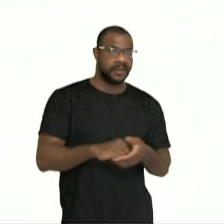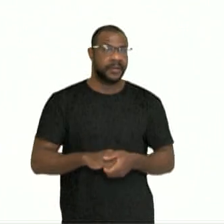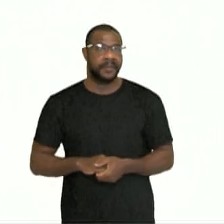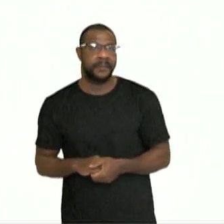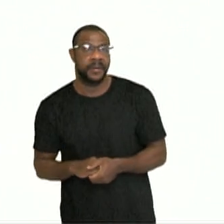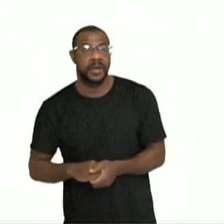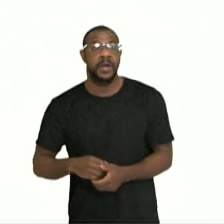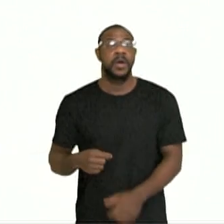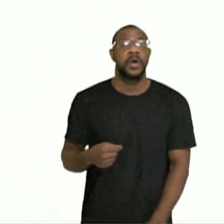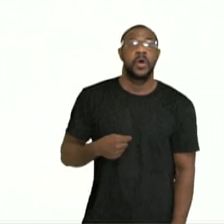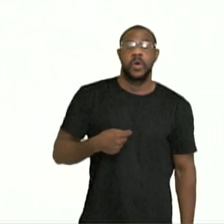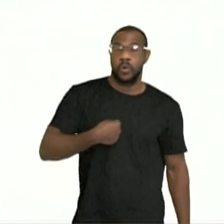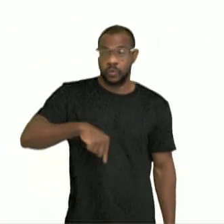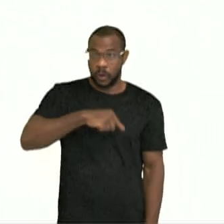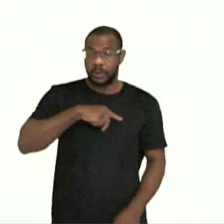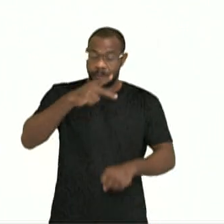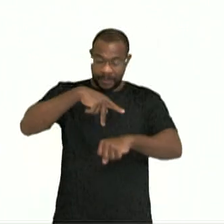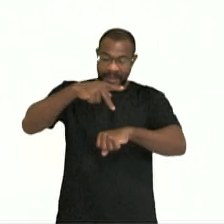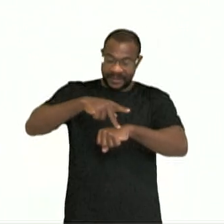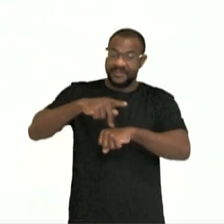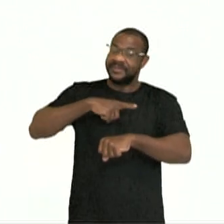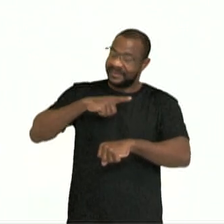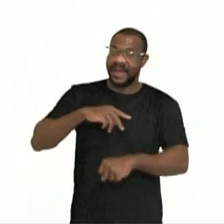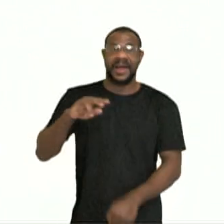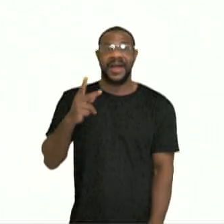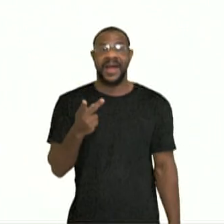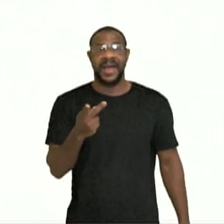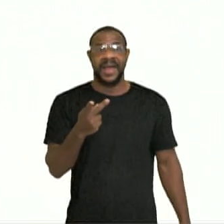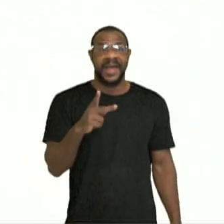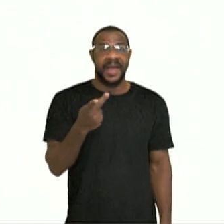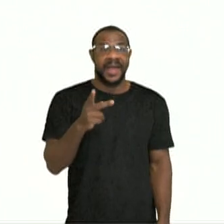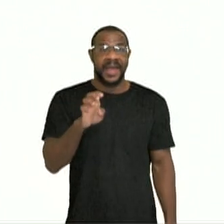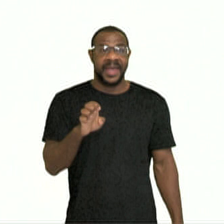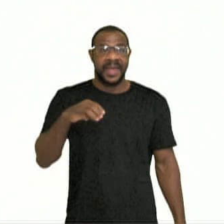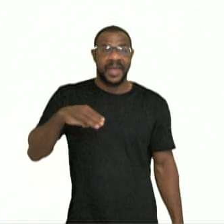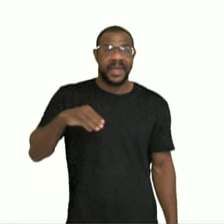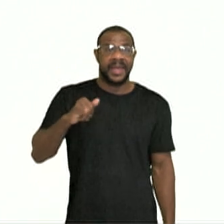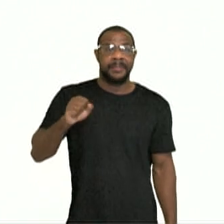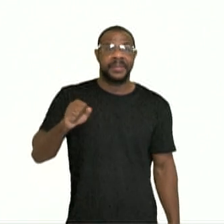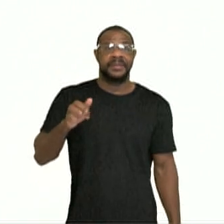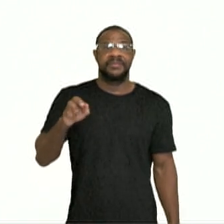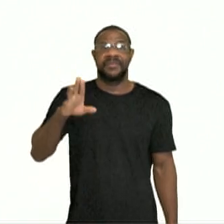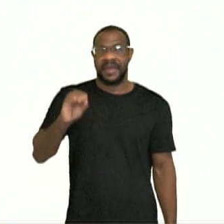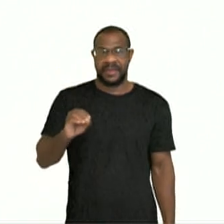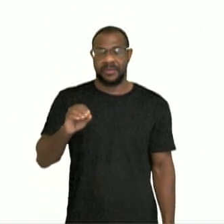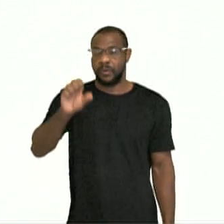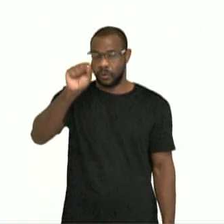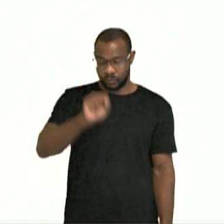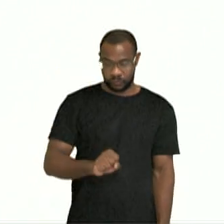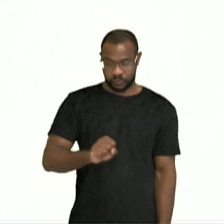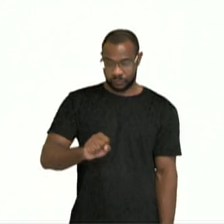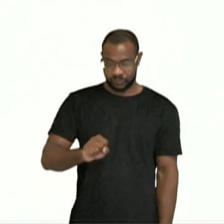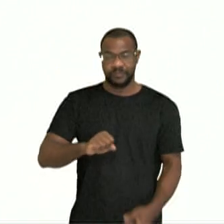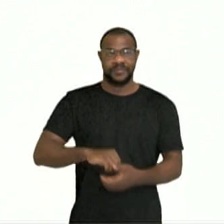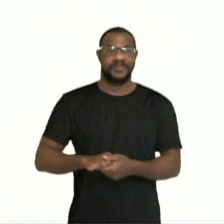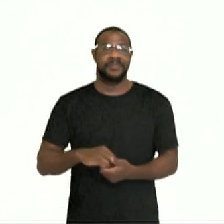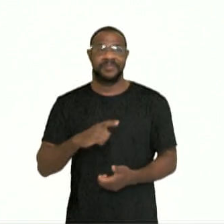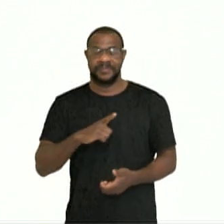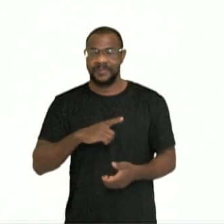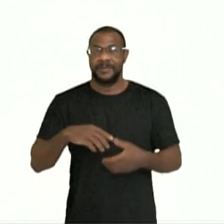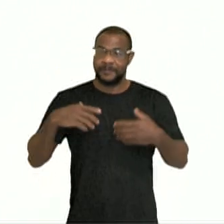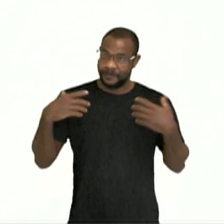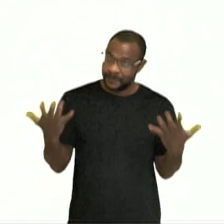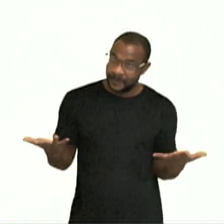está exatamente no hemisfério sul. Ou seja, o hemisfério significa nós dividirmos a área da circunferência, da